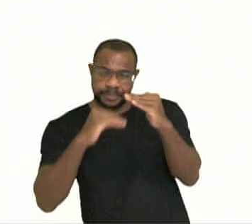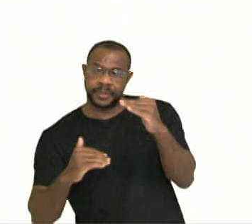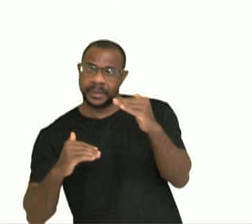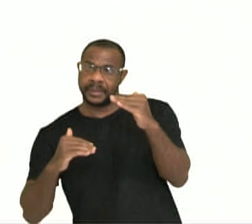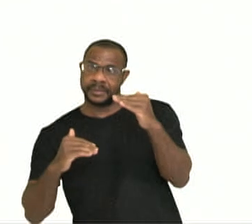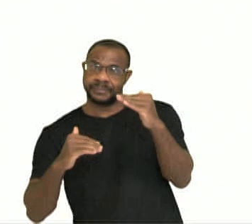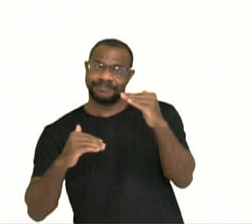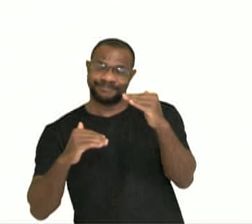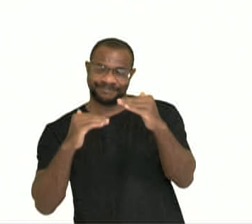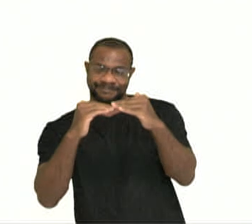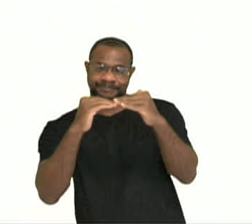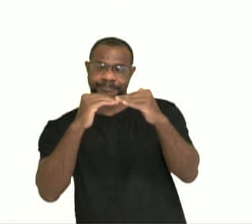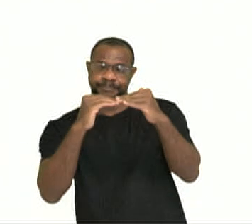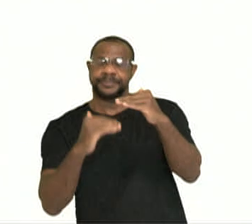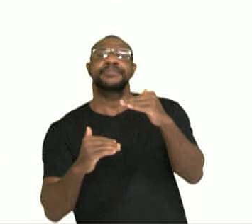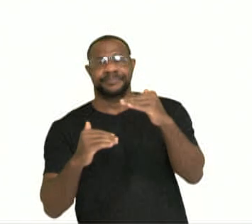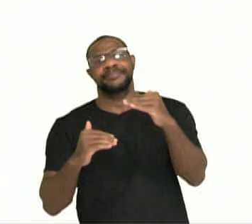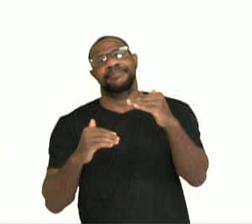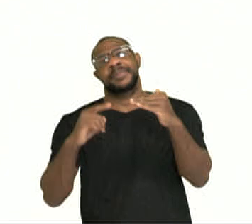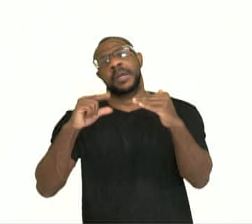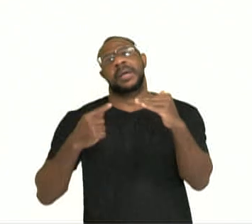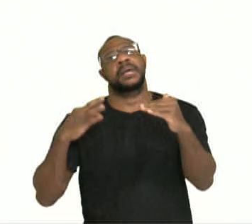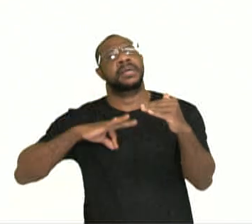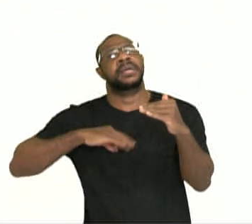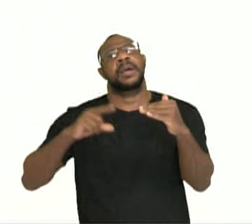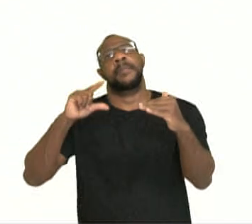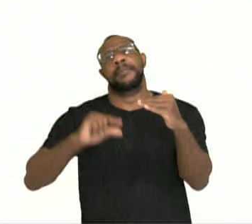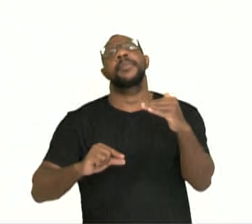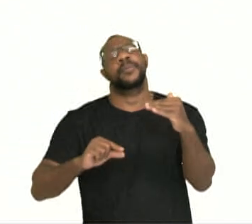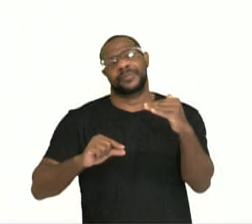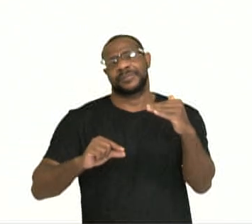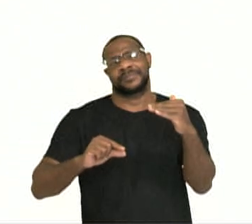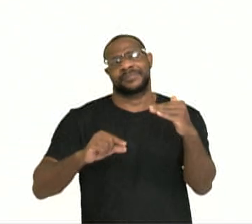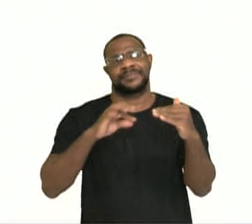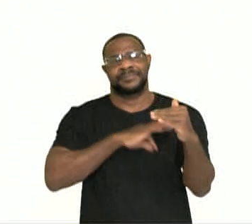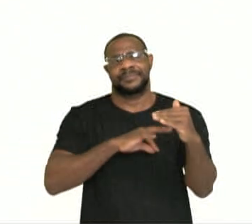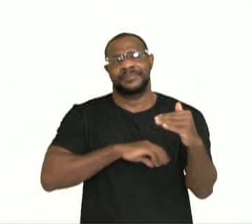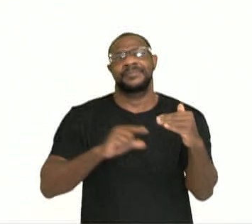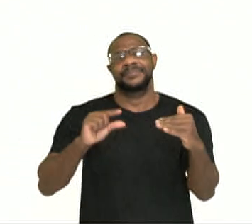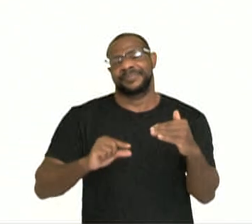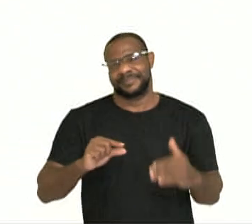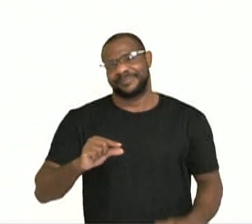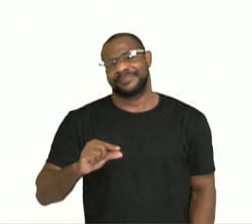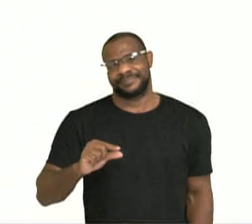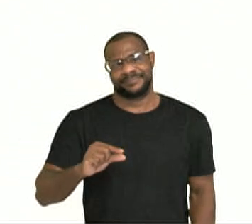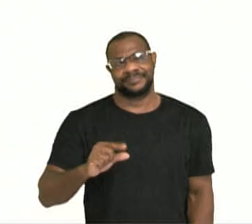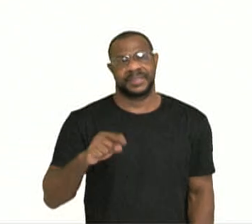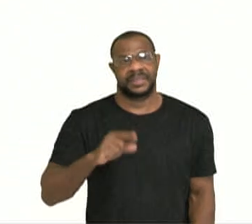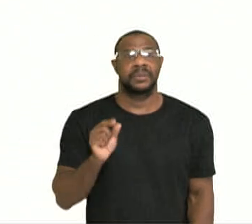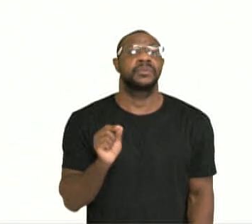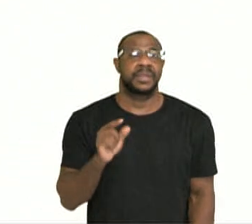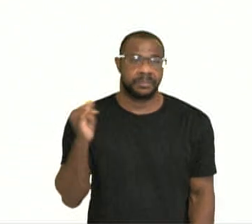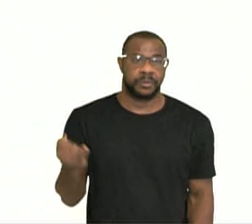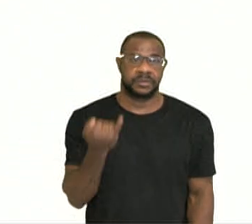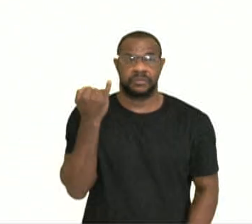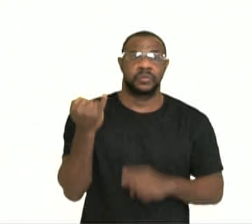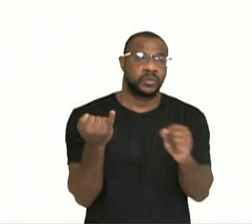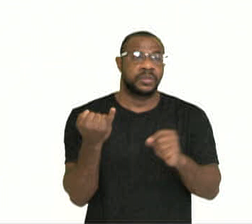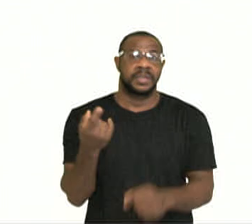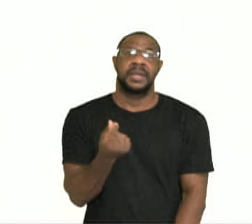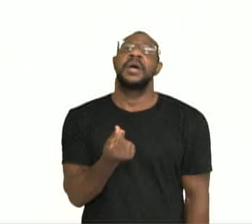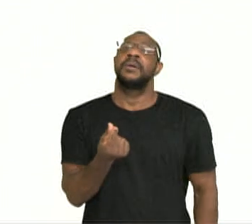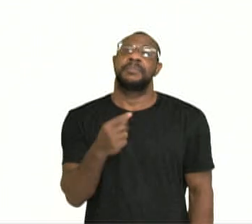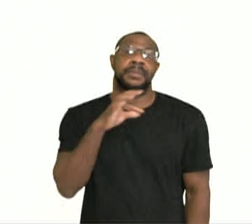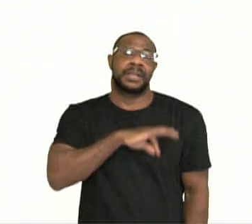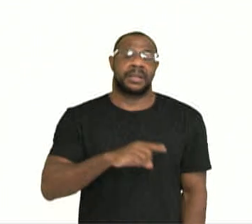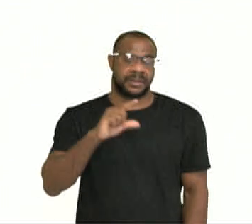mínimo essencial para suprir as necessidades humanas básicas. Então eu estou considerando aqui o quê? Um termo ali importantíssimo que é a renda per